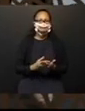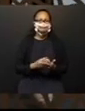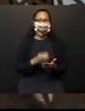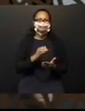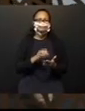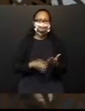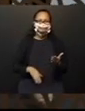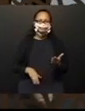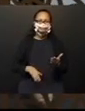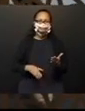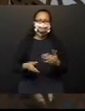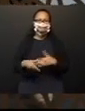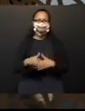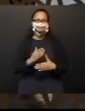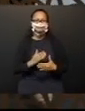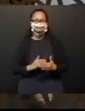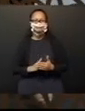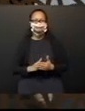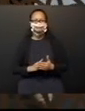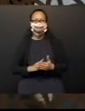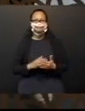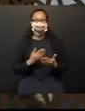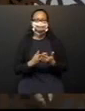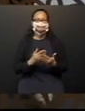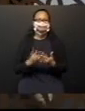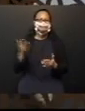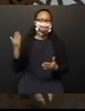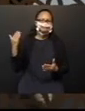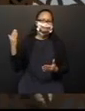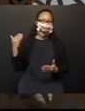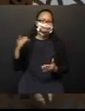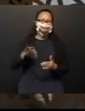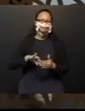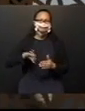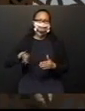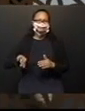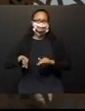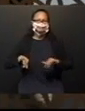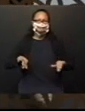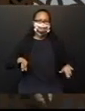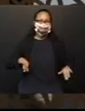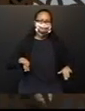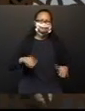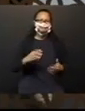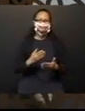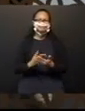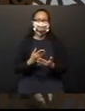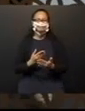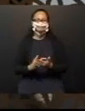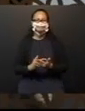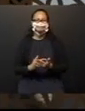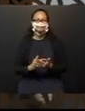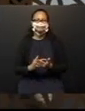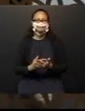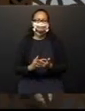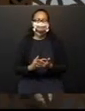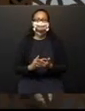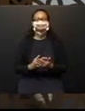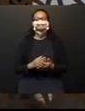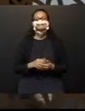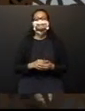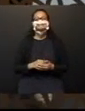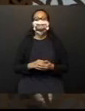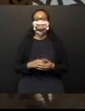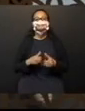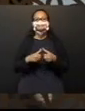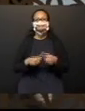tá? Na aula anterior, a gente dividiu, né, as aulas, que era um pouquinho mais extensa. Essa